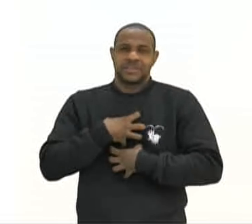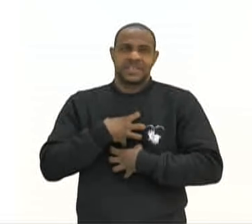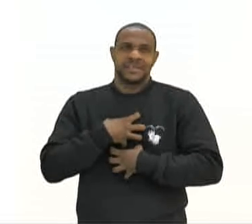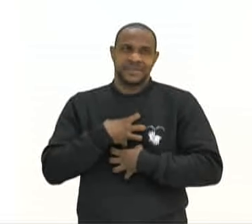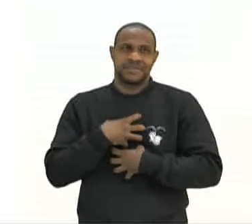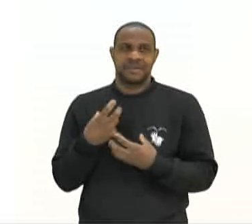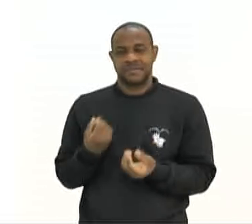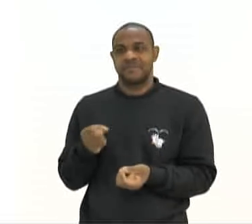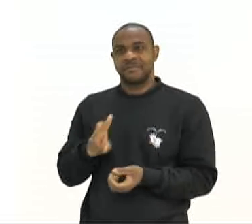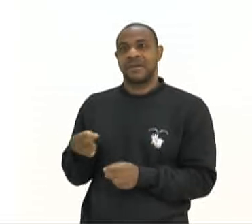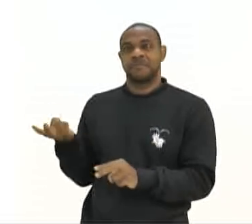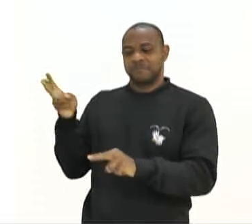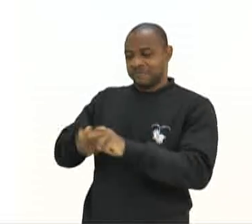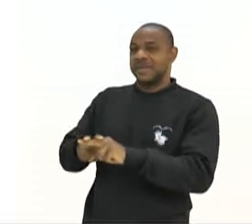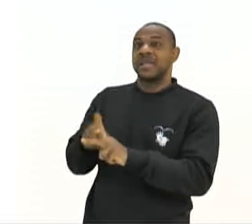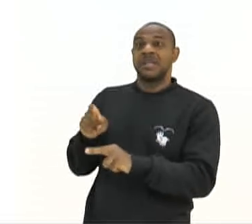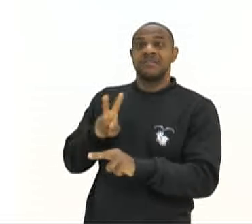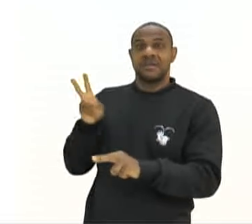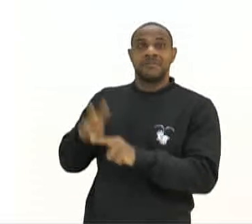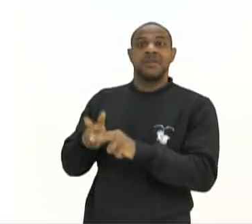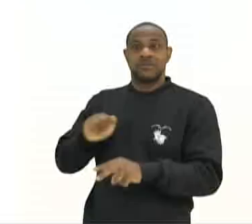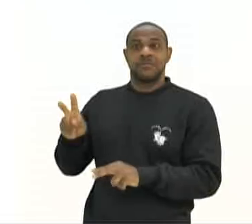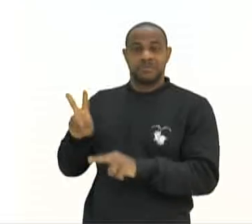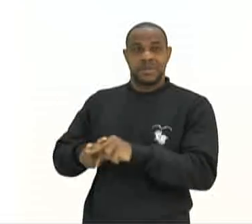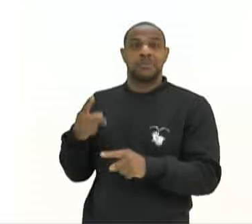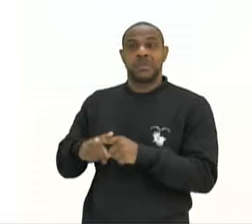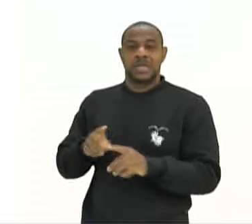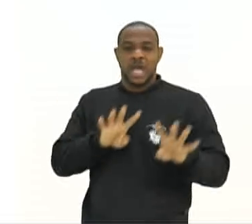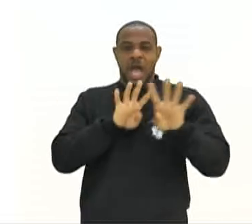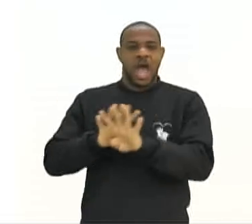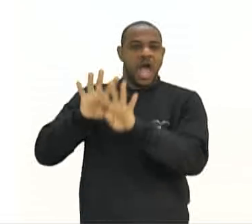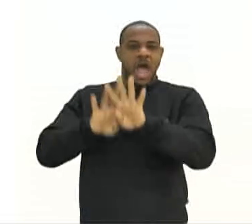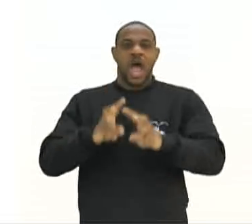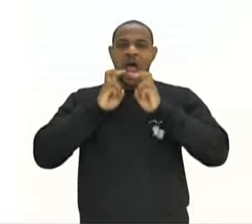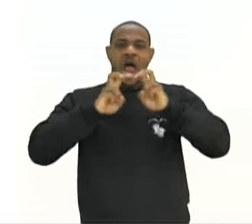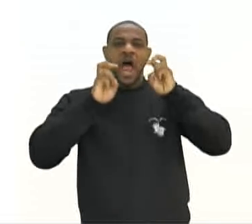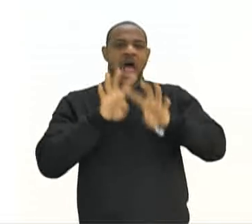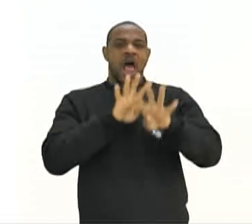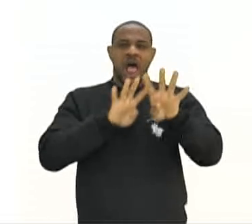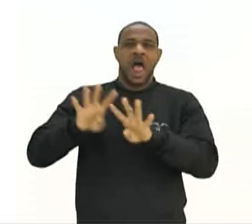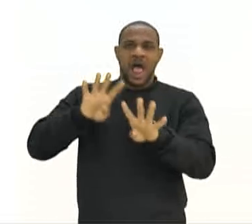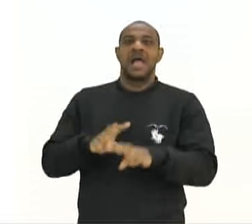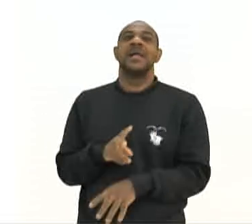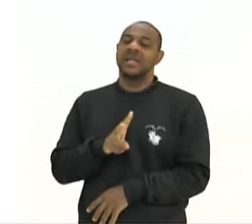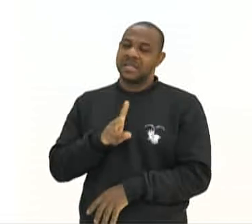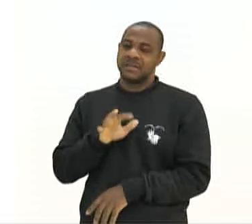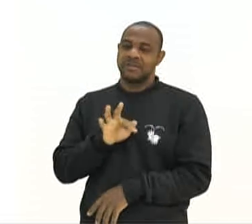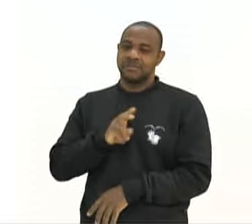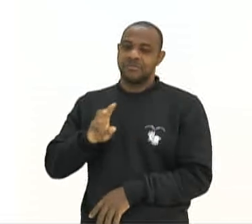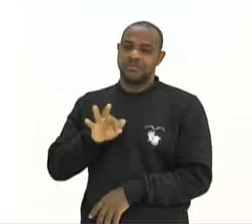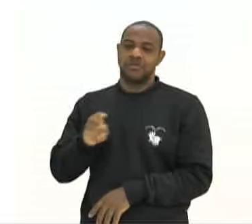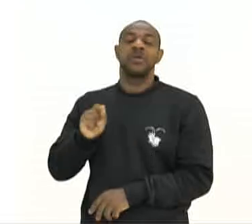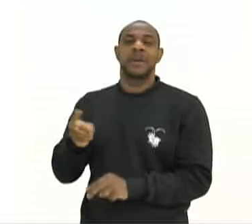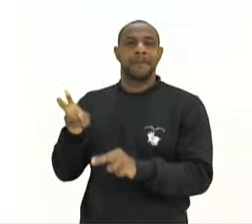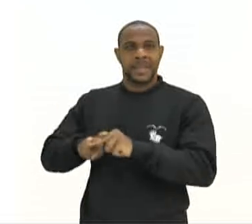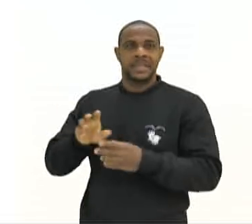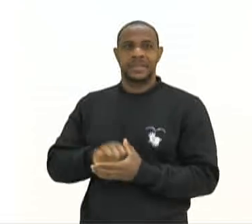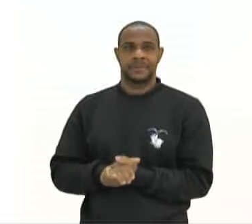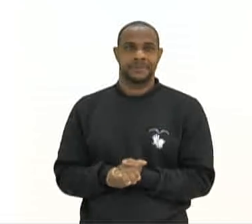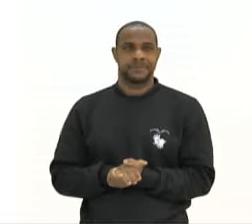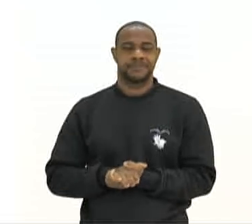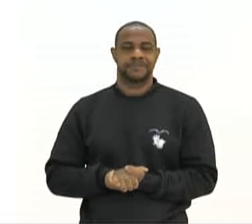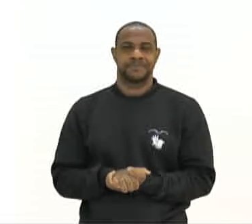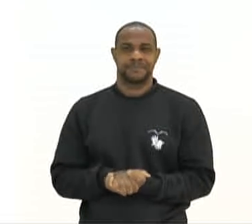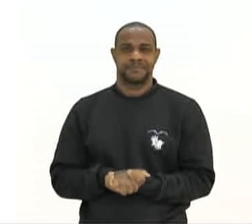vai preso, que é o que eu vou ler aqui, né? For the protest, he often had to go to prison. His most famous speech was